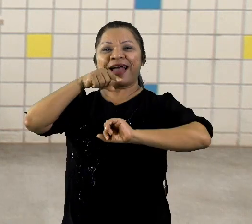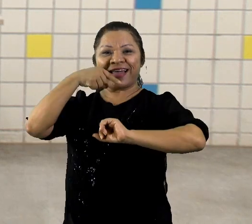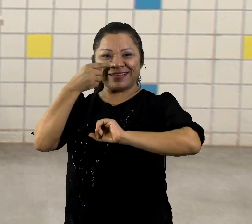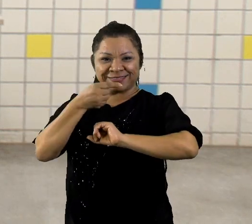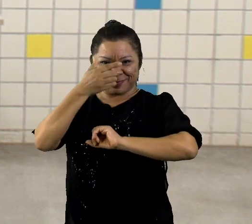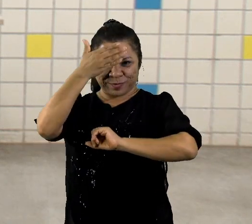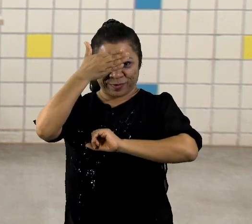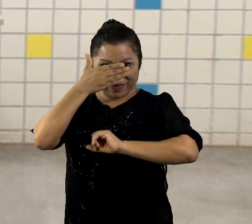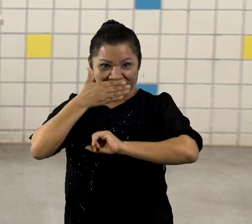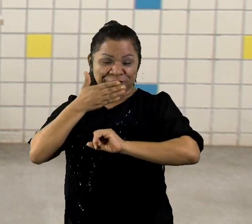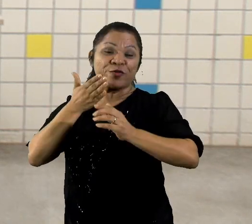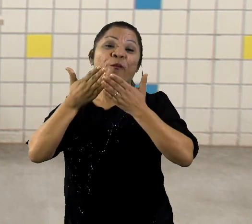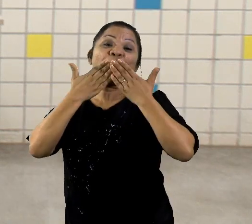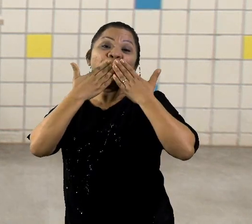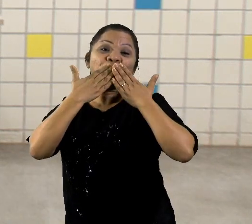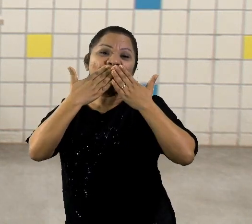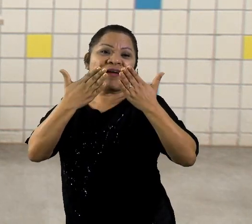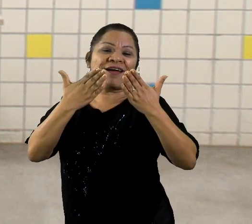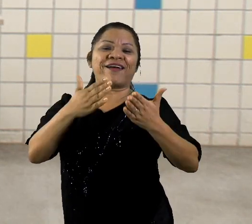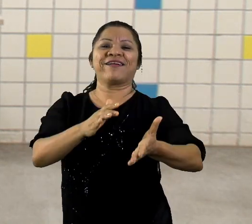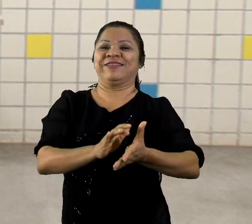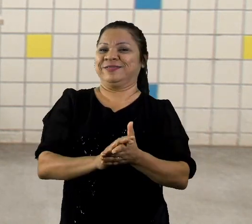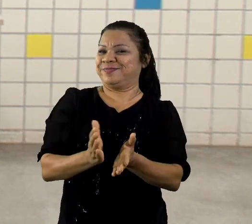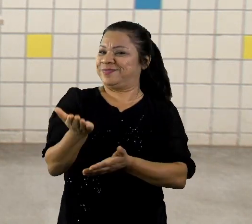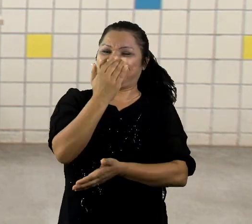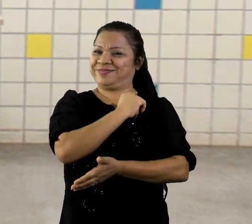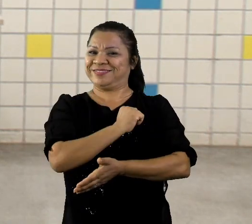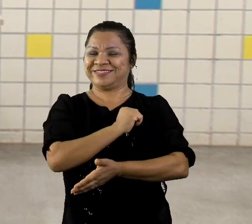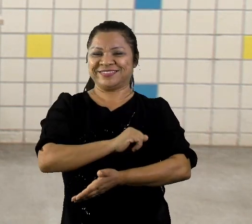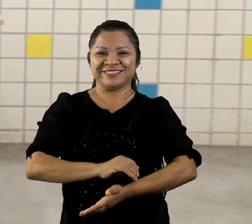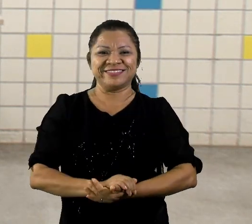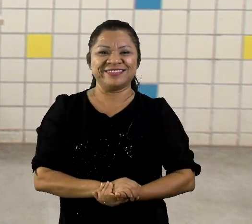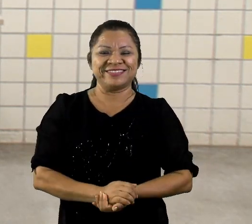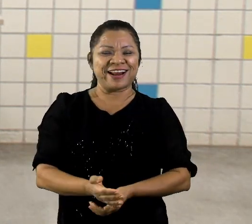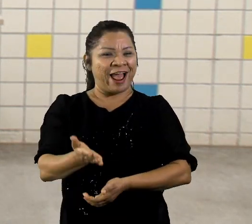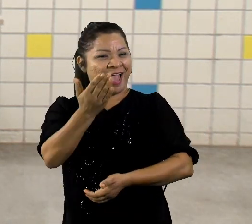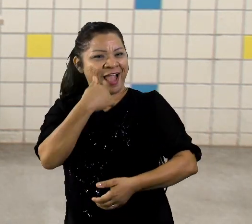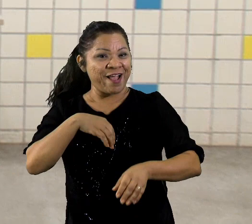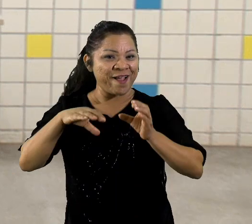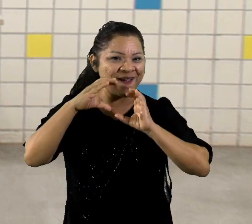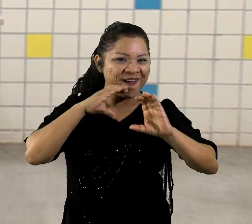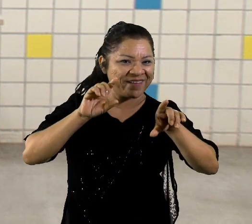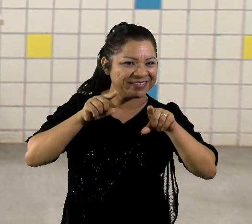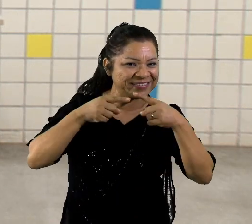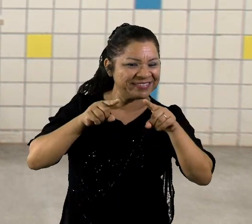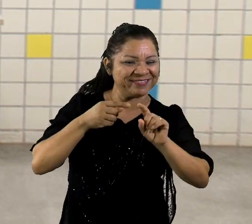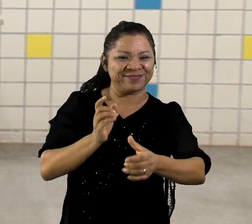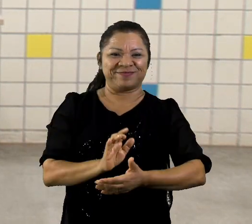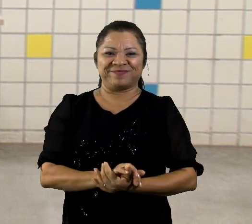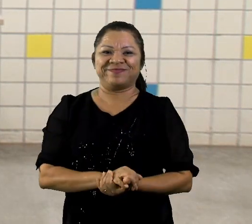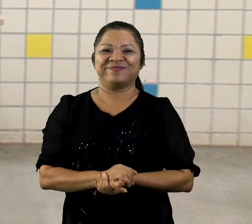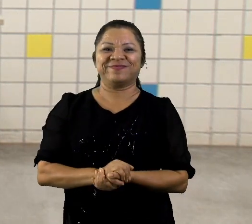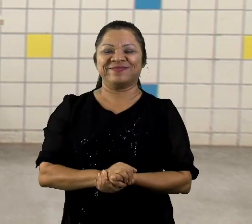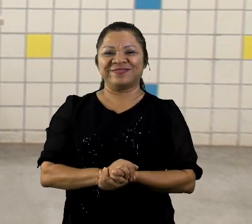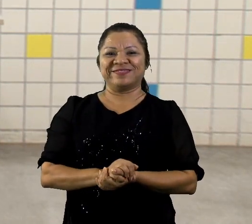você vai jogar um beijinho, tá bom? Vamos lá? Tá. Então vamos cantar nossa musiquinha.